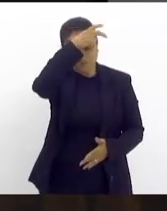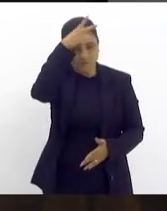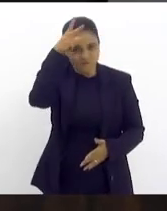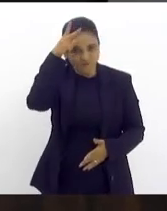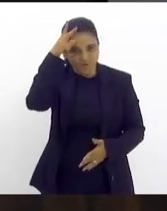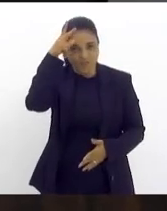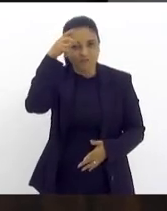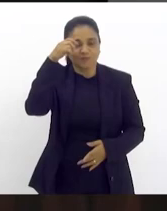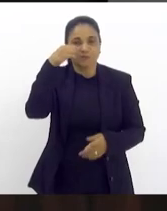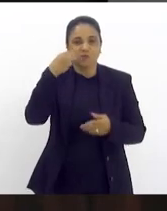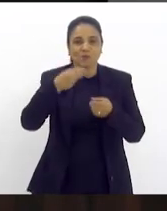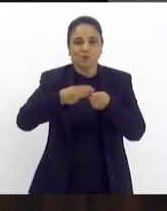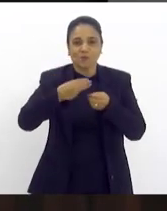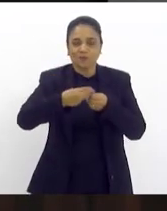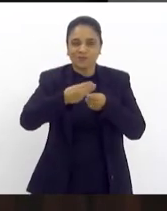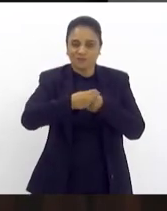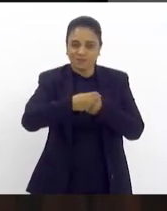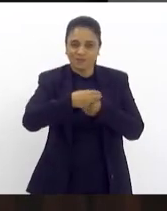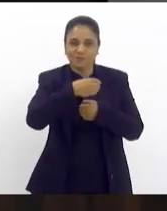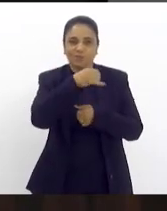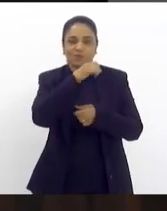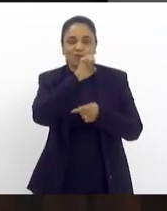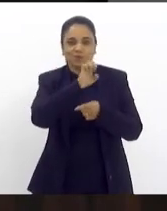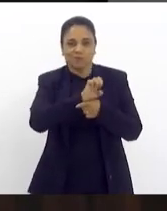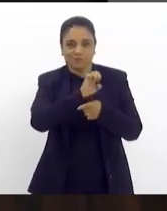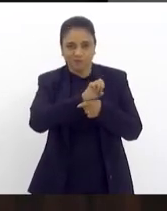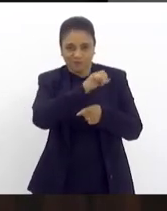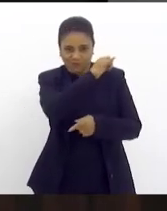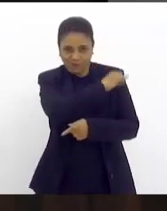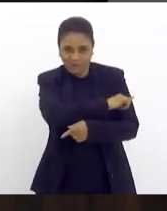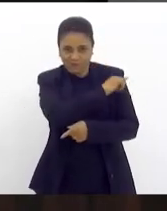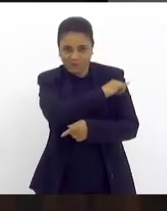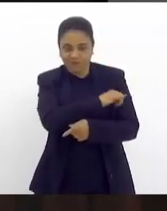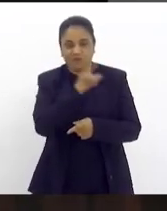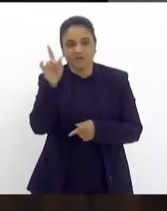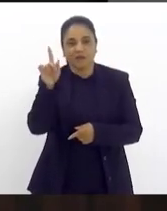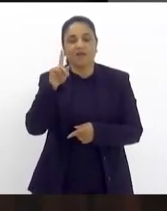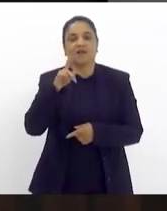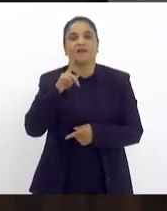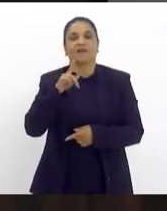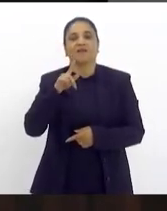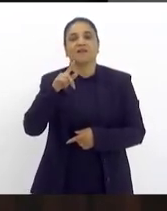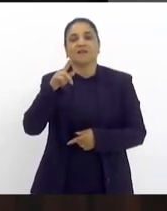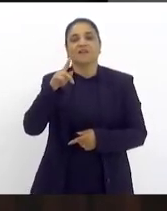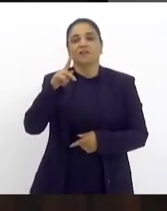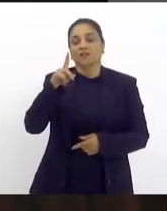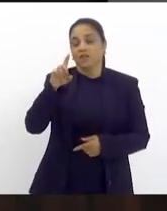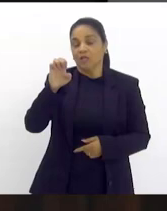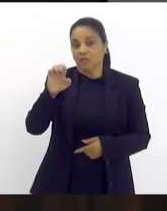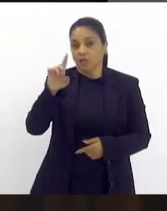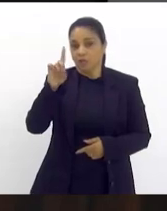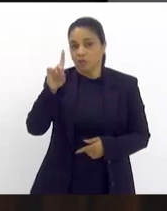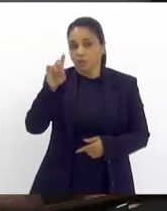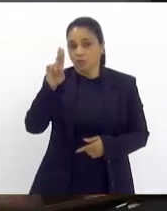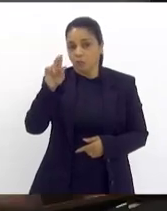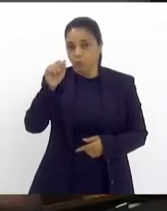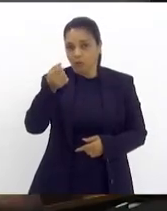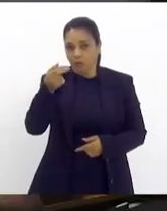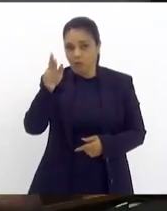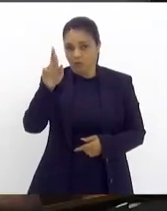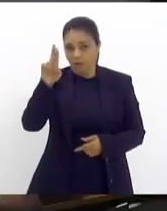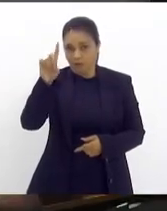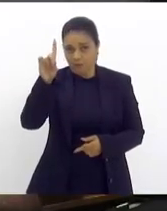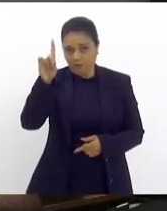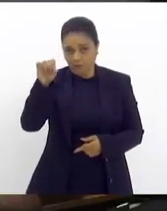Janeiro, Eduardo Paes, que encontra-se em missão na China e pediu o nosso deputado secretário para